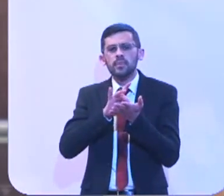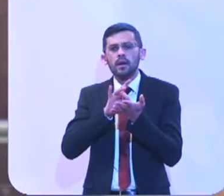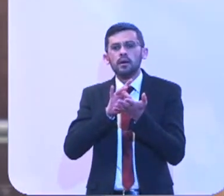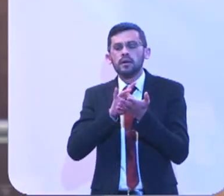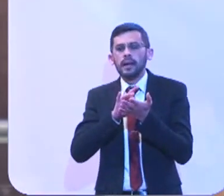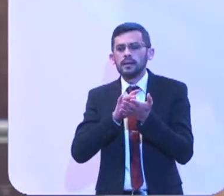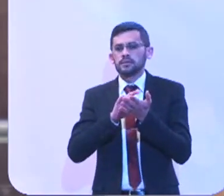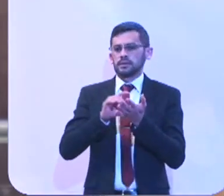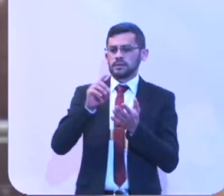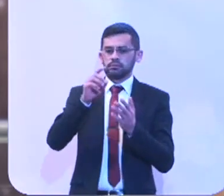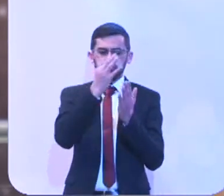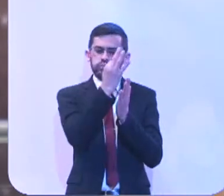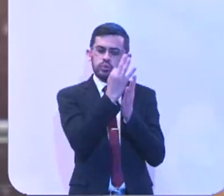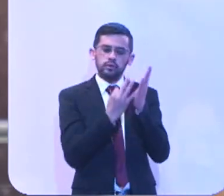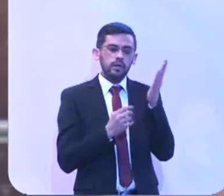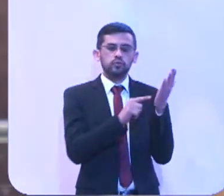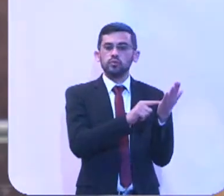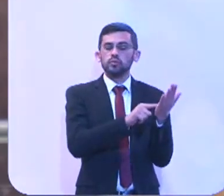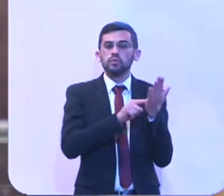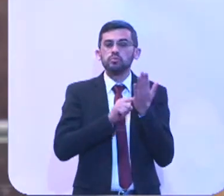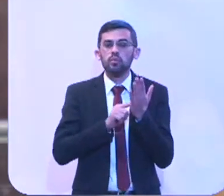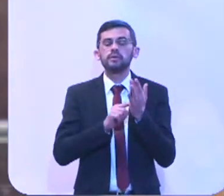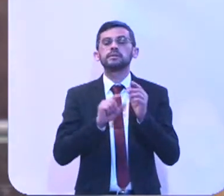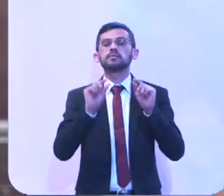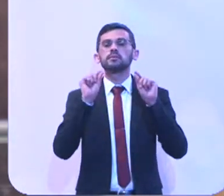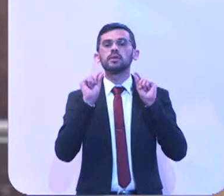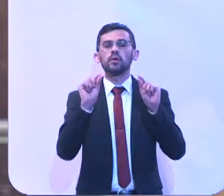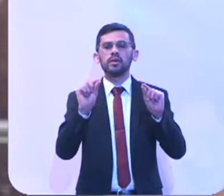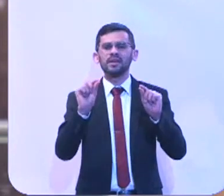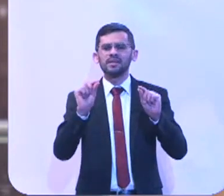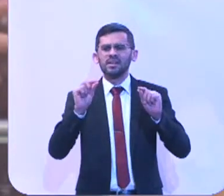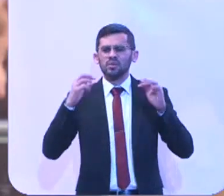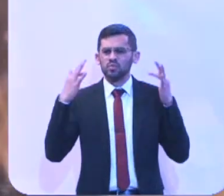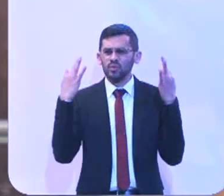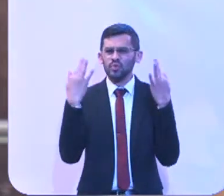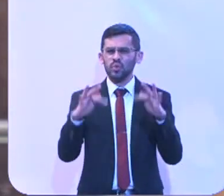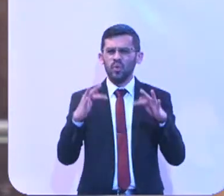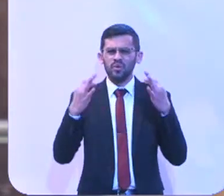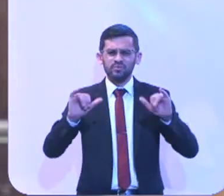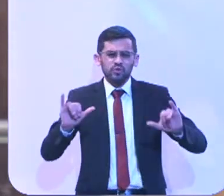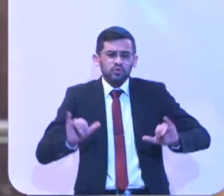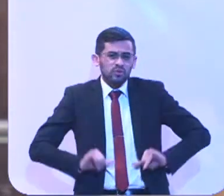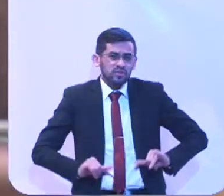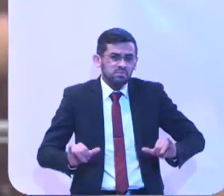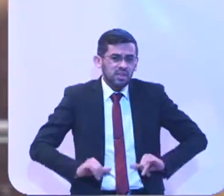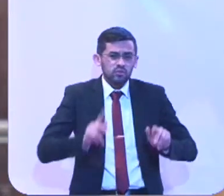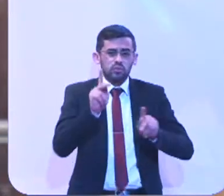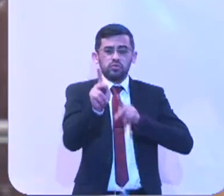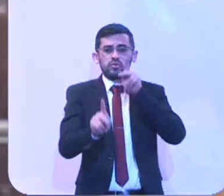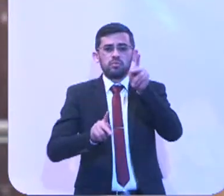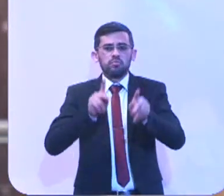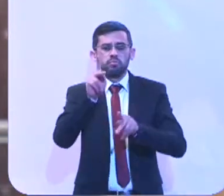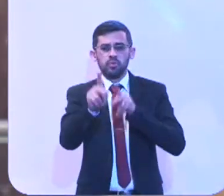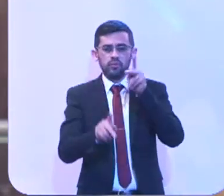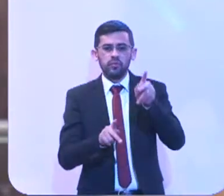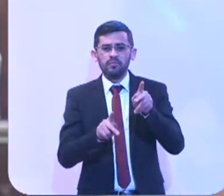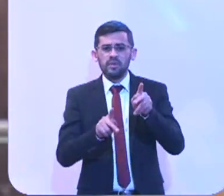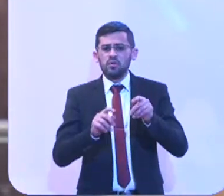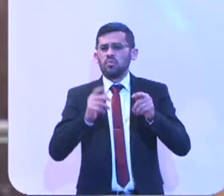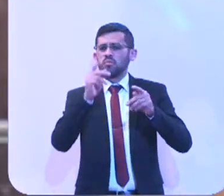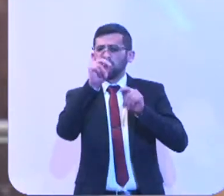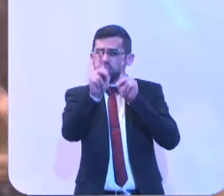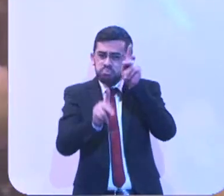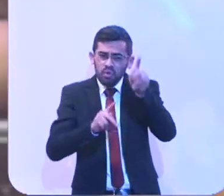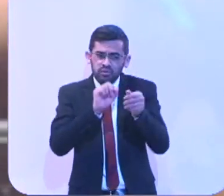esse retrato que a Bíblia nos apresenta é o retrato da dor de um povo. Um povo que havia sido